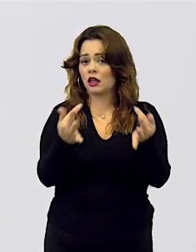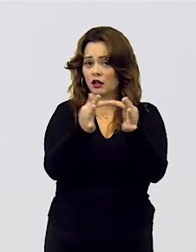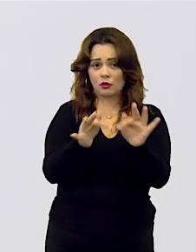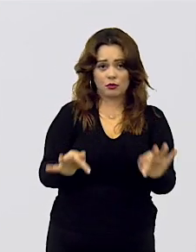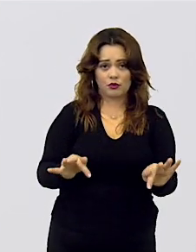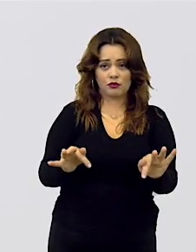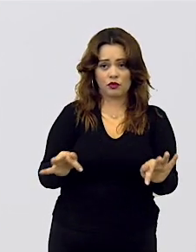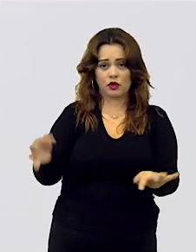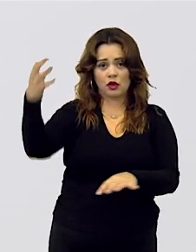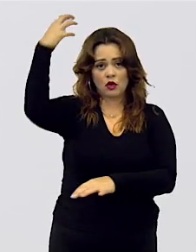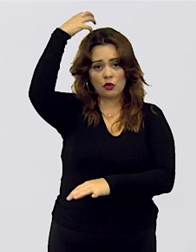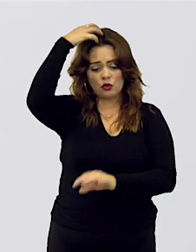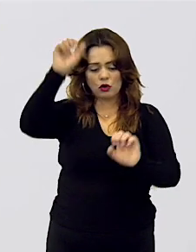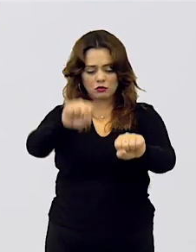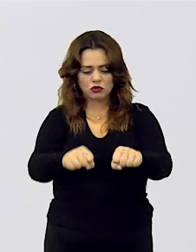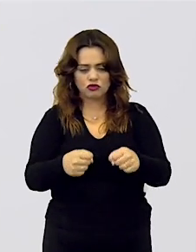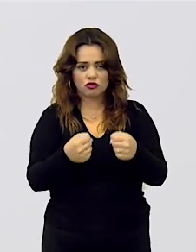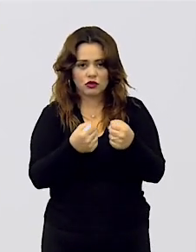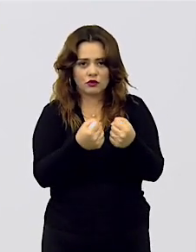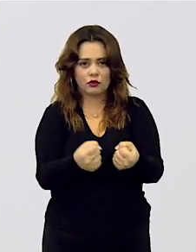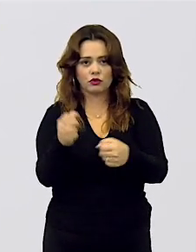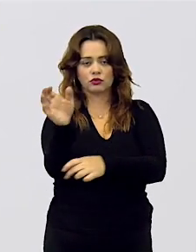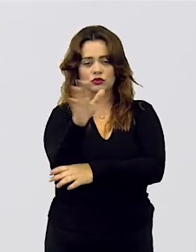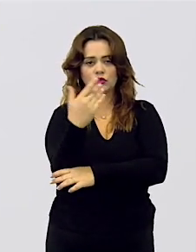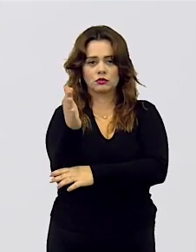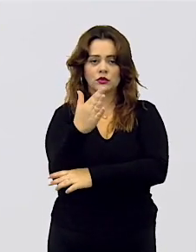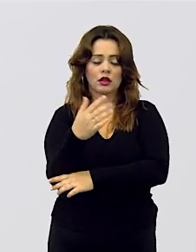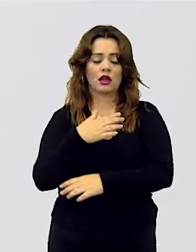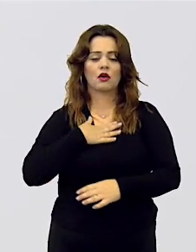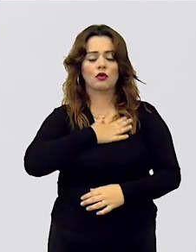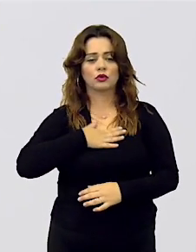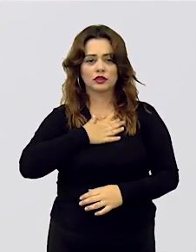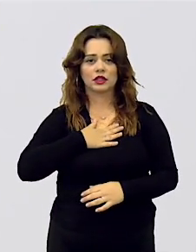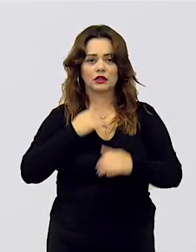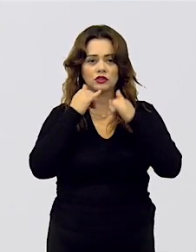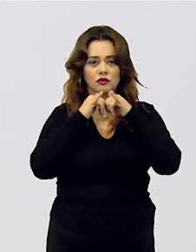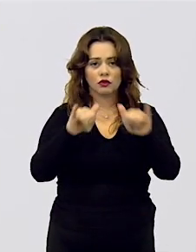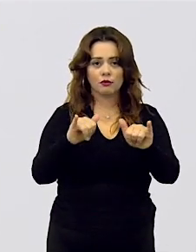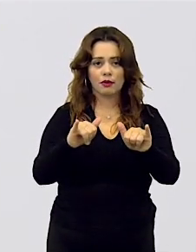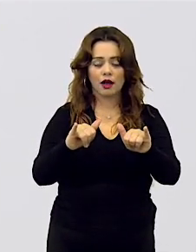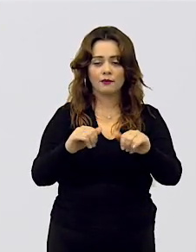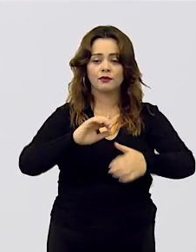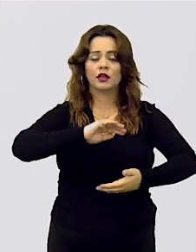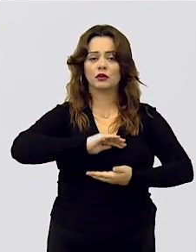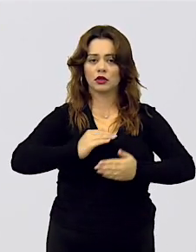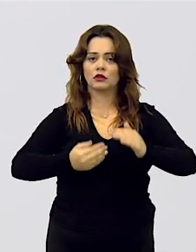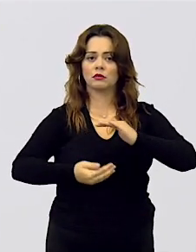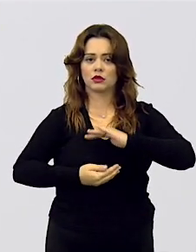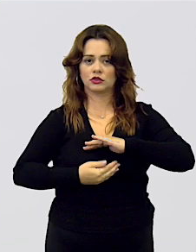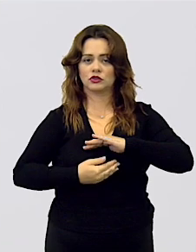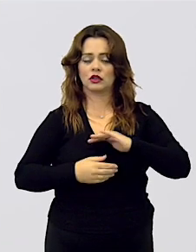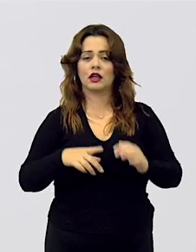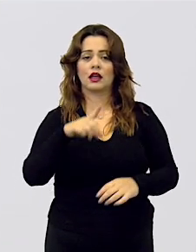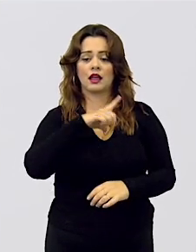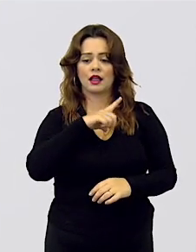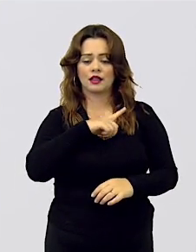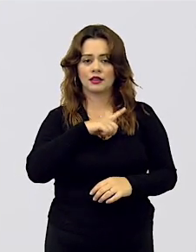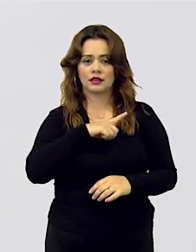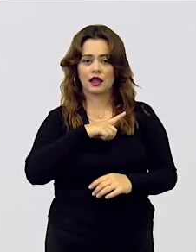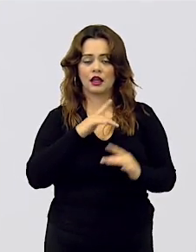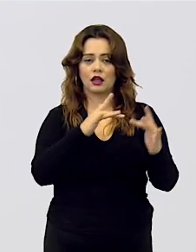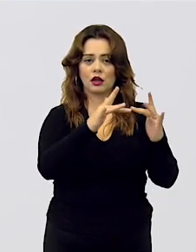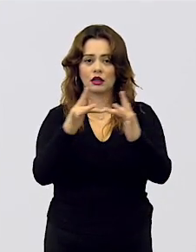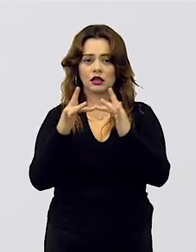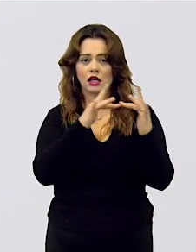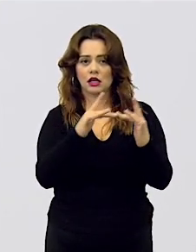coroamento desse esforço diplomático eu tenho a satisfação de anunciar que o Itamarati menciona abrir uma delegação permanente